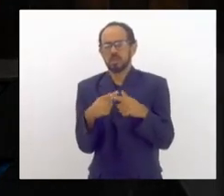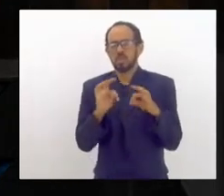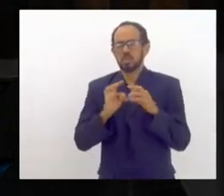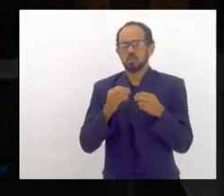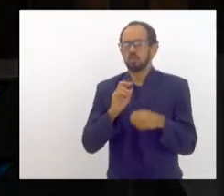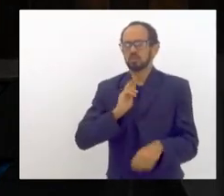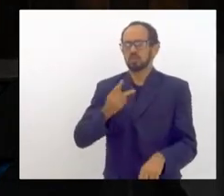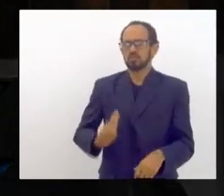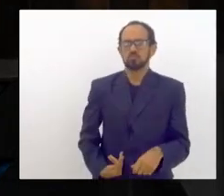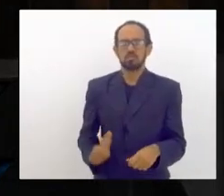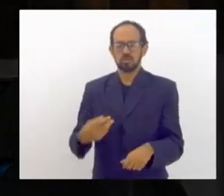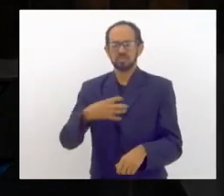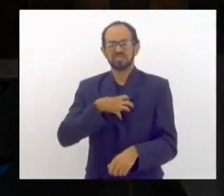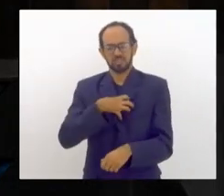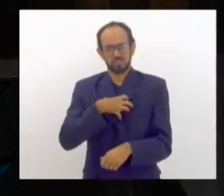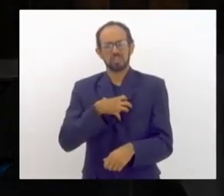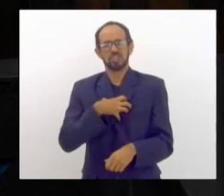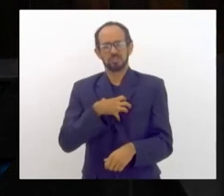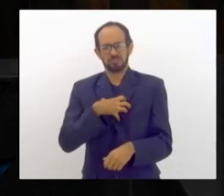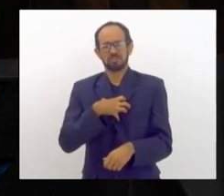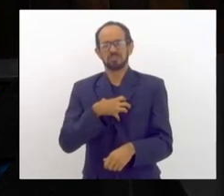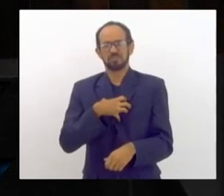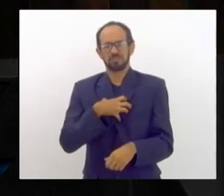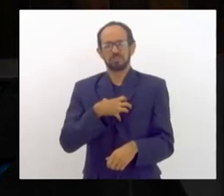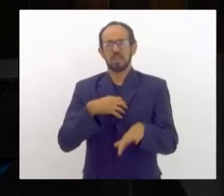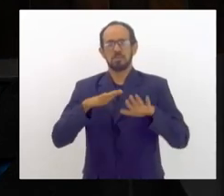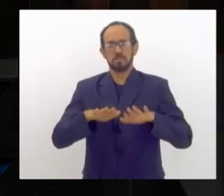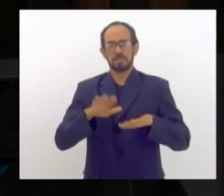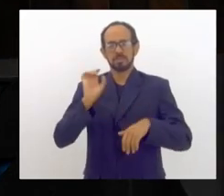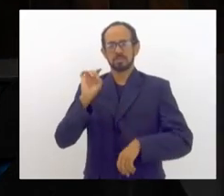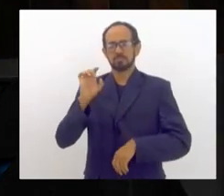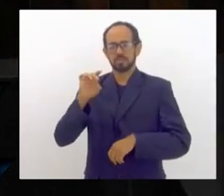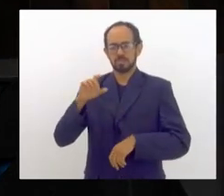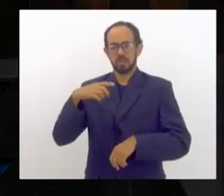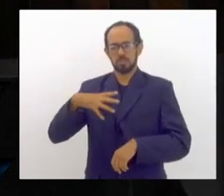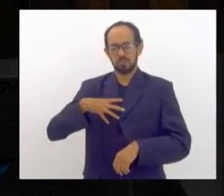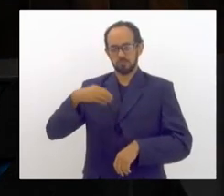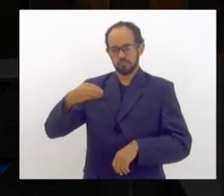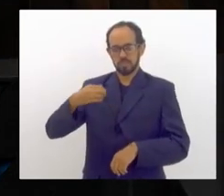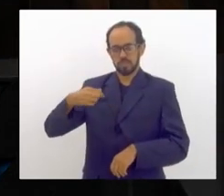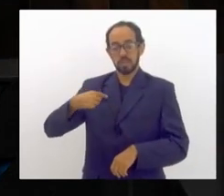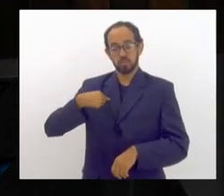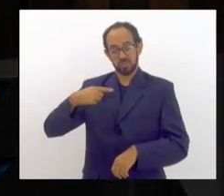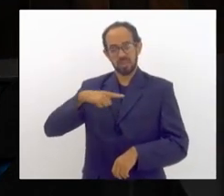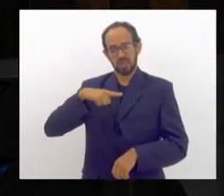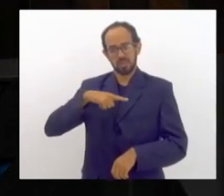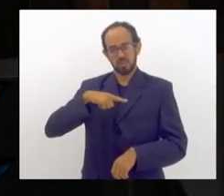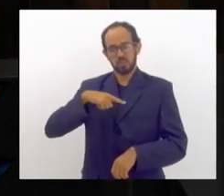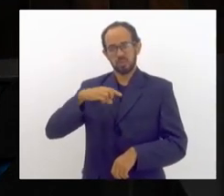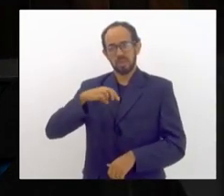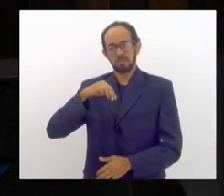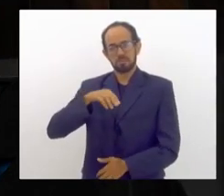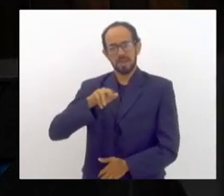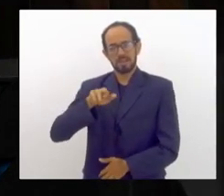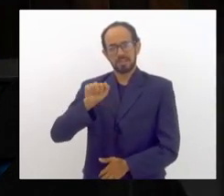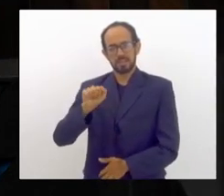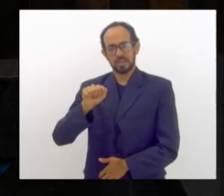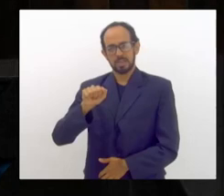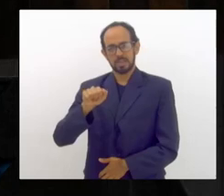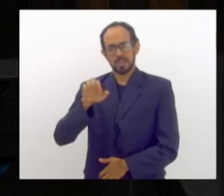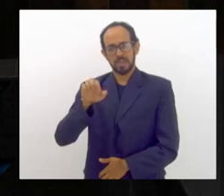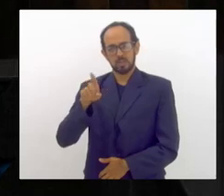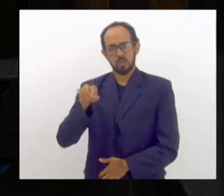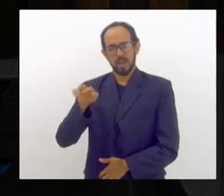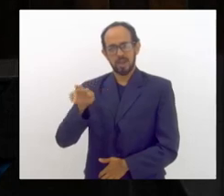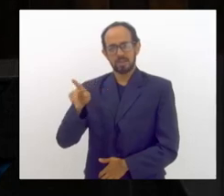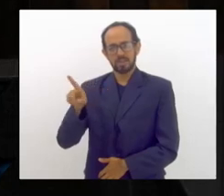humano se sensibilizaria com aquela cena, mas em especial tem uma filha de 12 anos de idade chamada Maria Eduarda, e que é conhecida por todos como